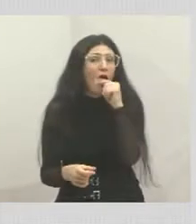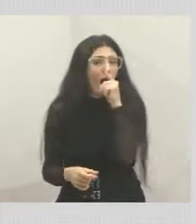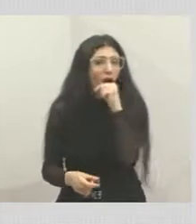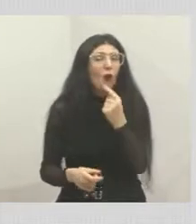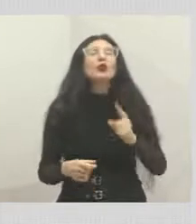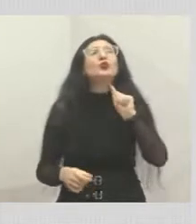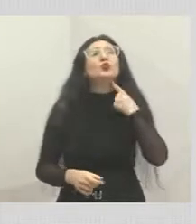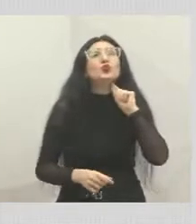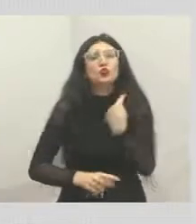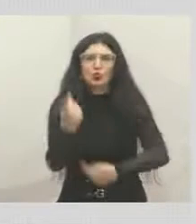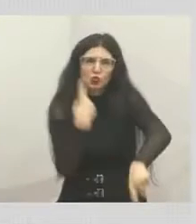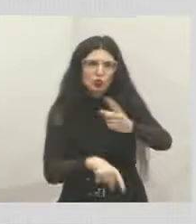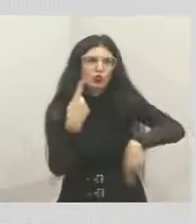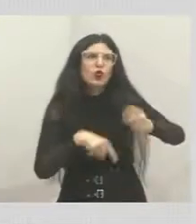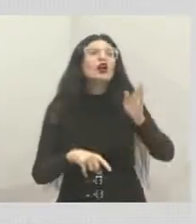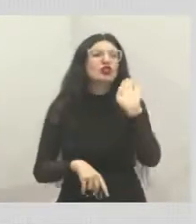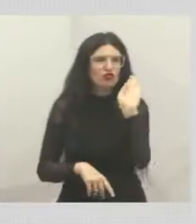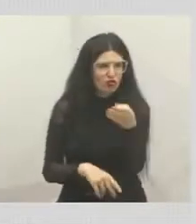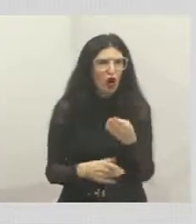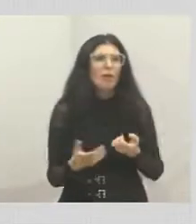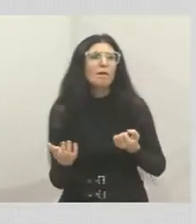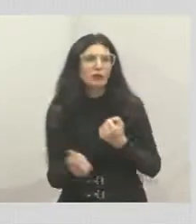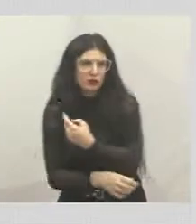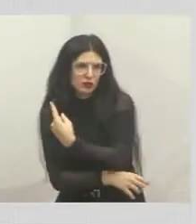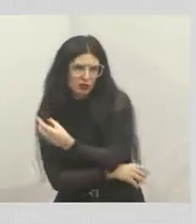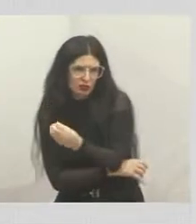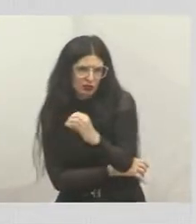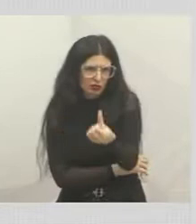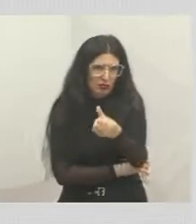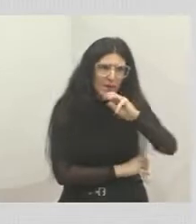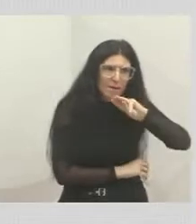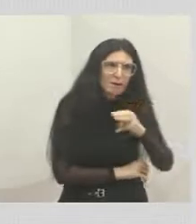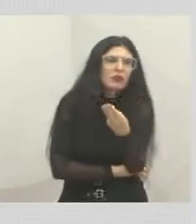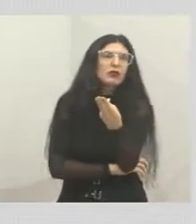106.730.000 e realizado até o segundo quadrimestre